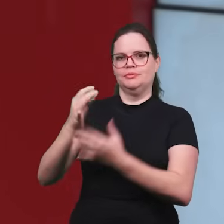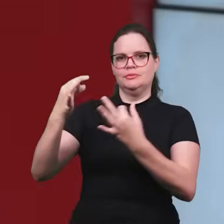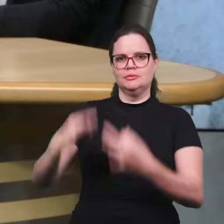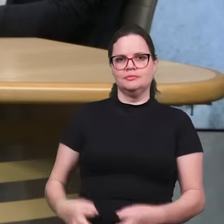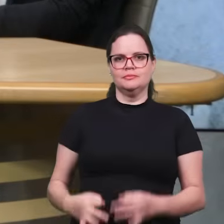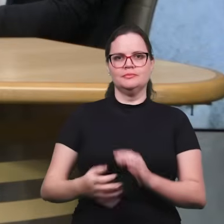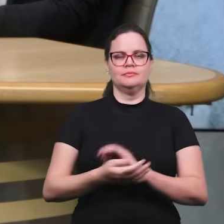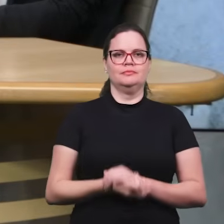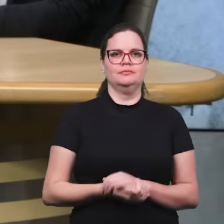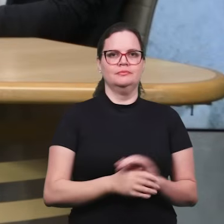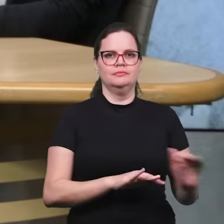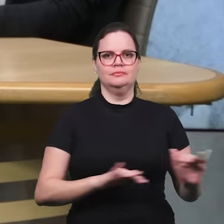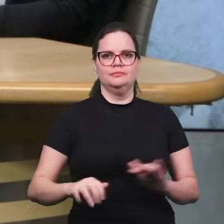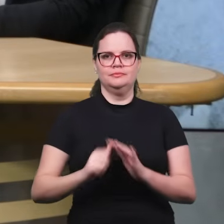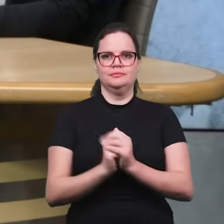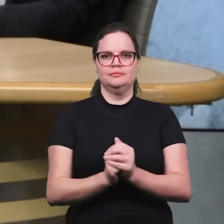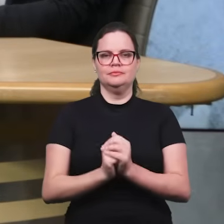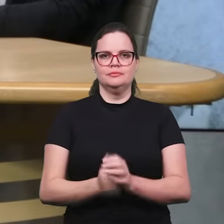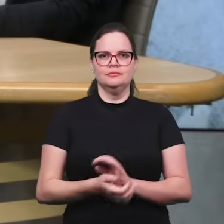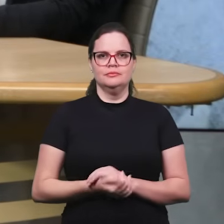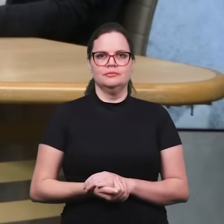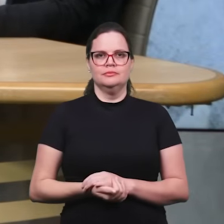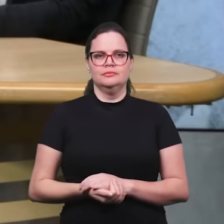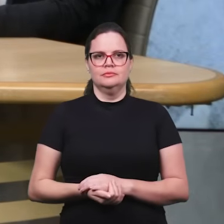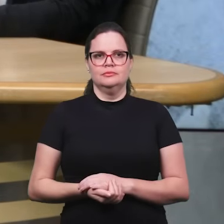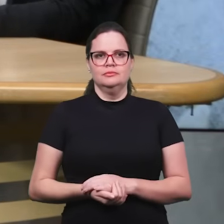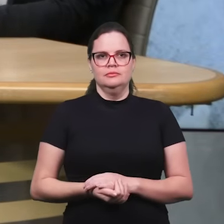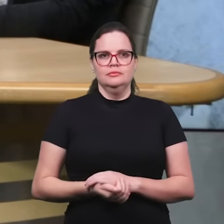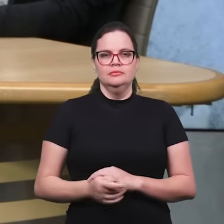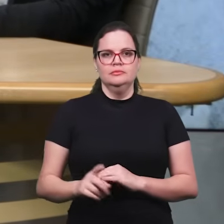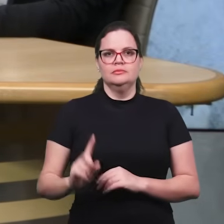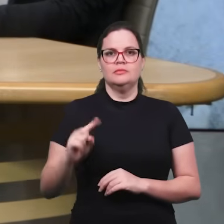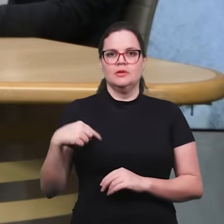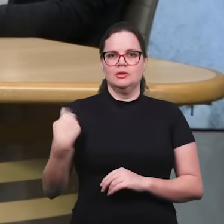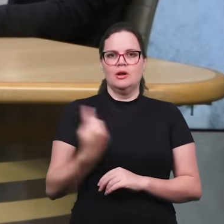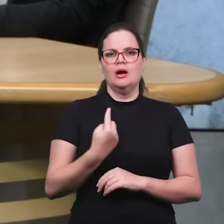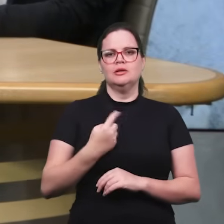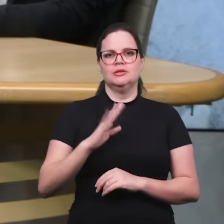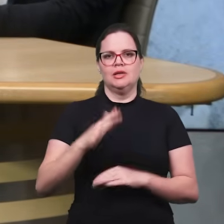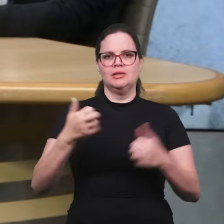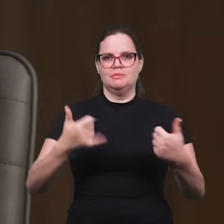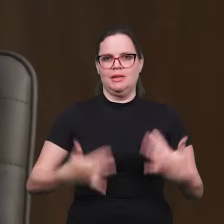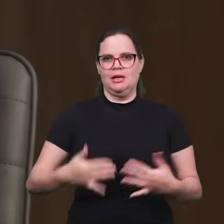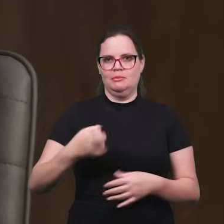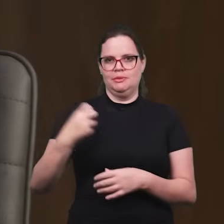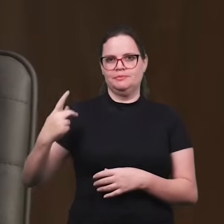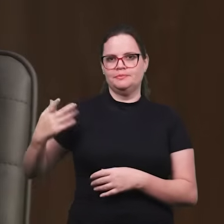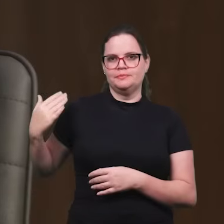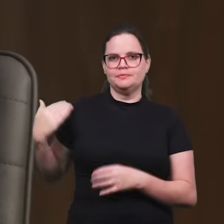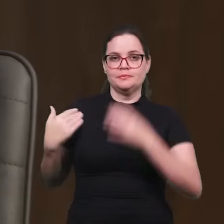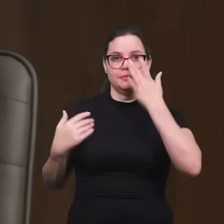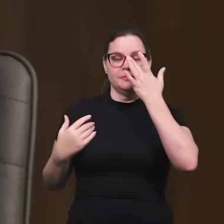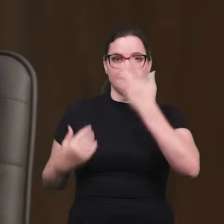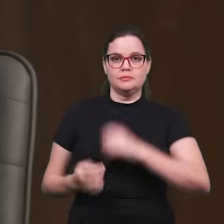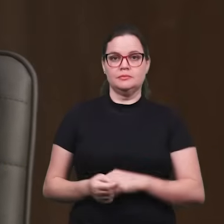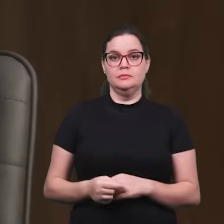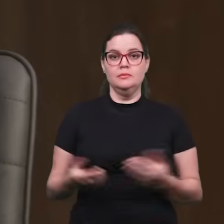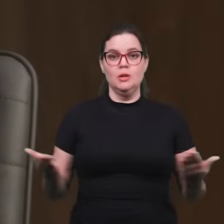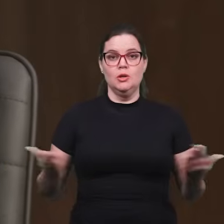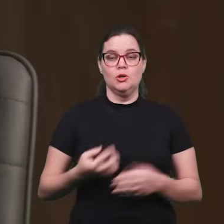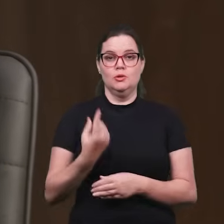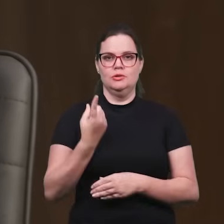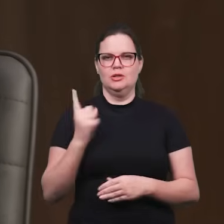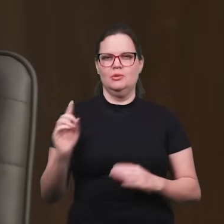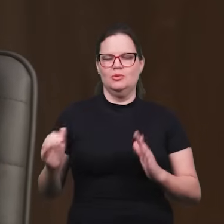certo. Amém. E nós havíamos falado no último episódio que seria talvez o último programa sobre a